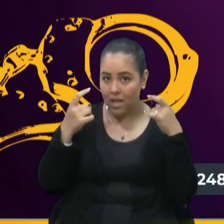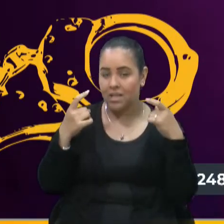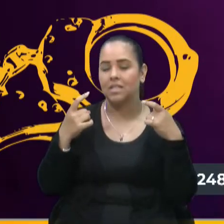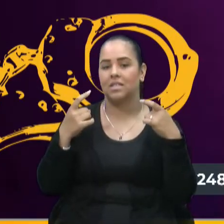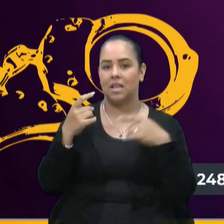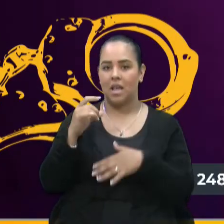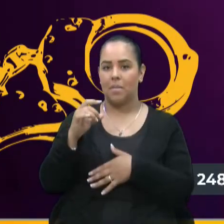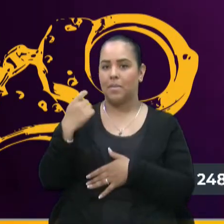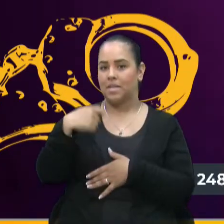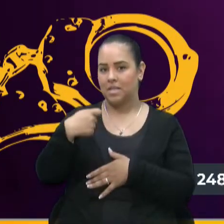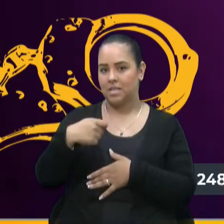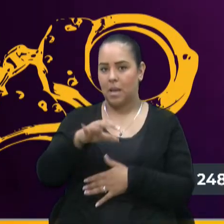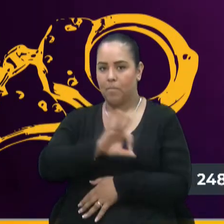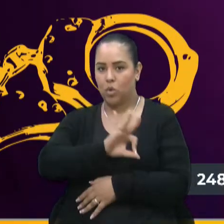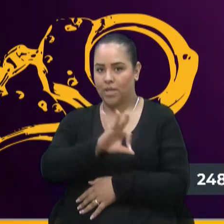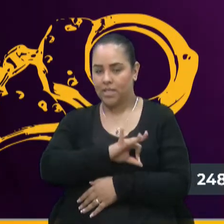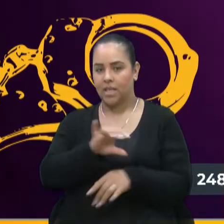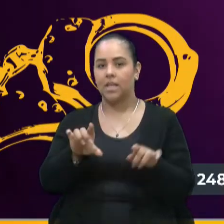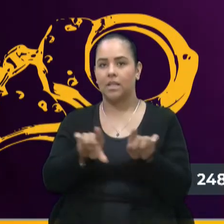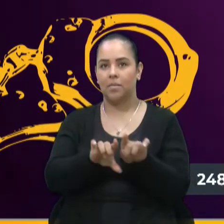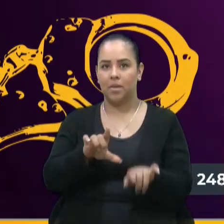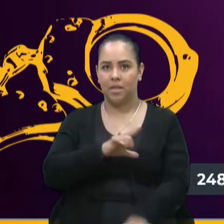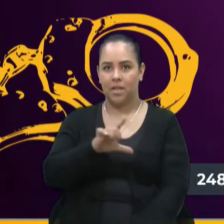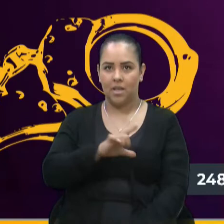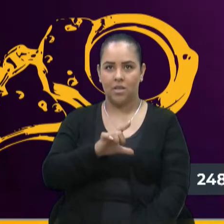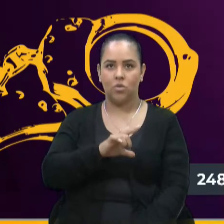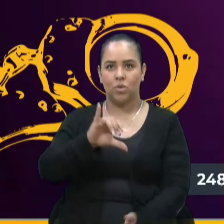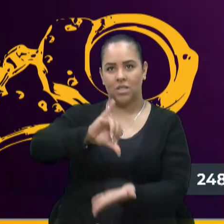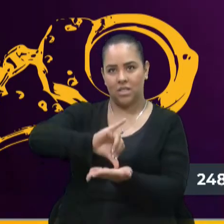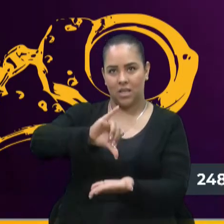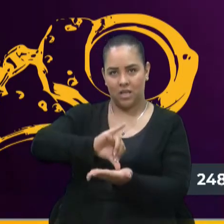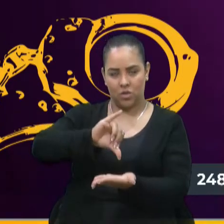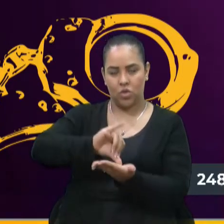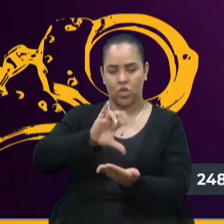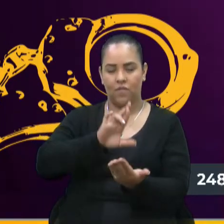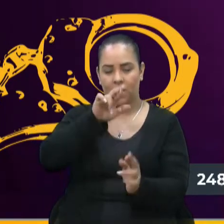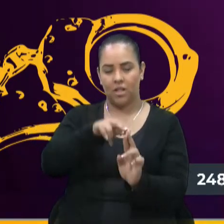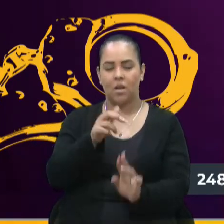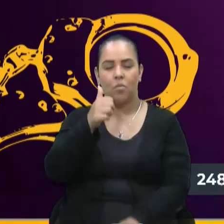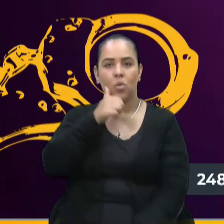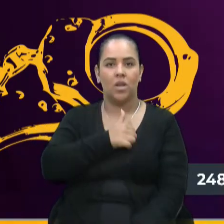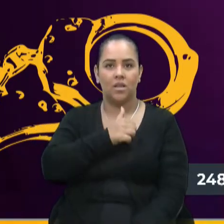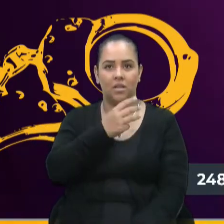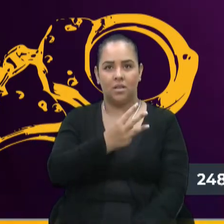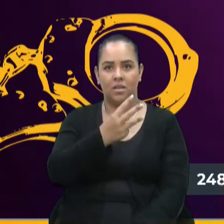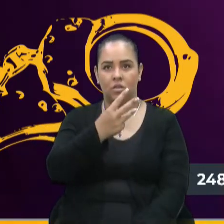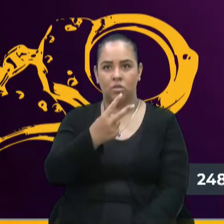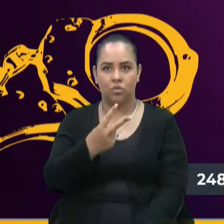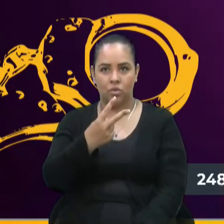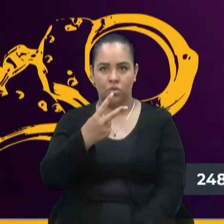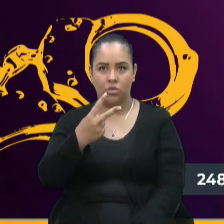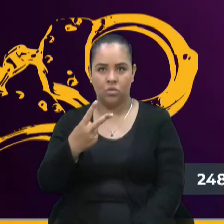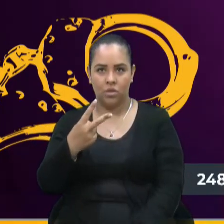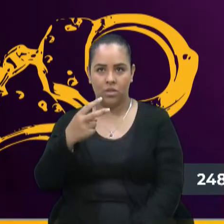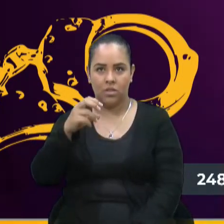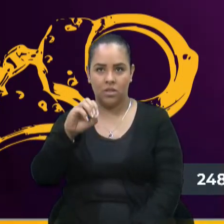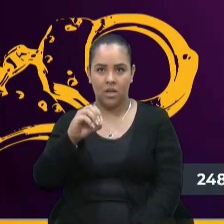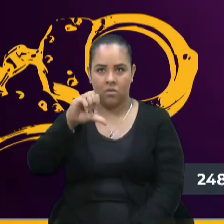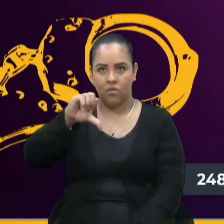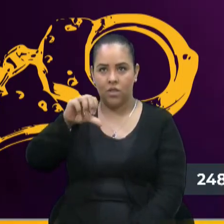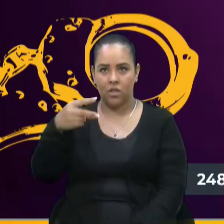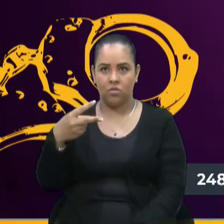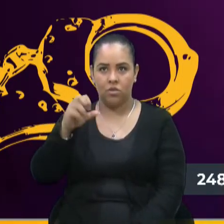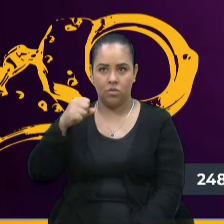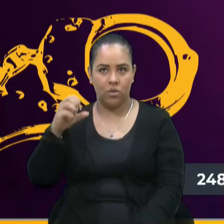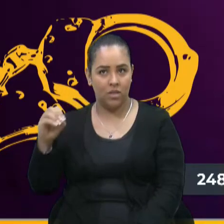da Brigada Militar. Temos o telefone do Centro de Referência da Mulher, que é o 3220-9280, e também